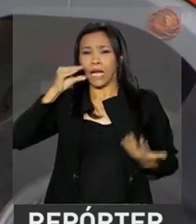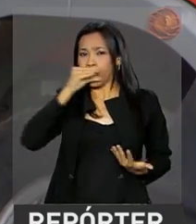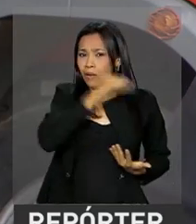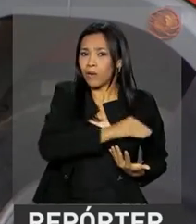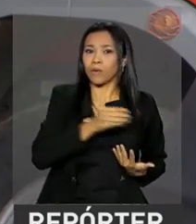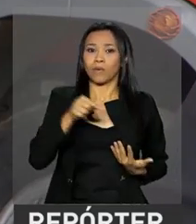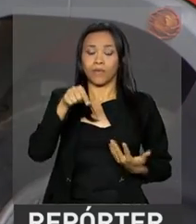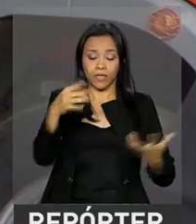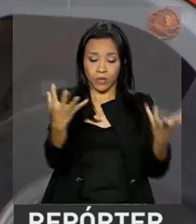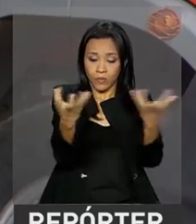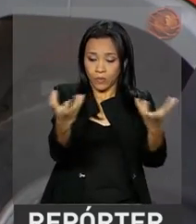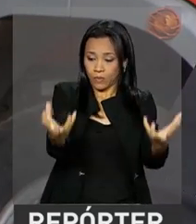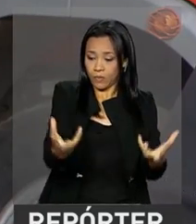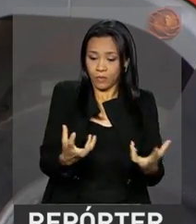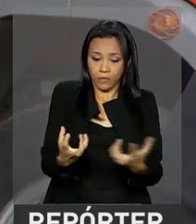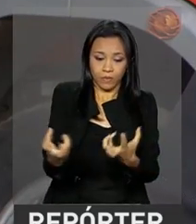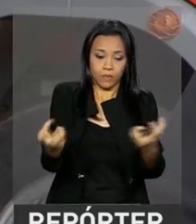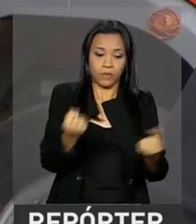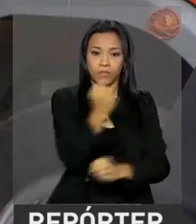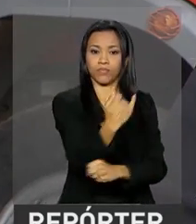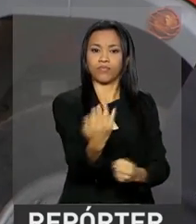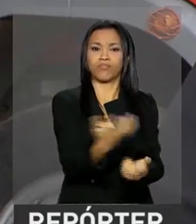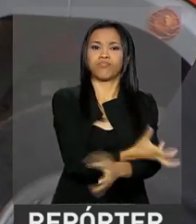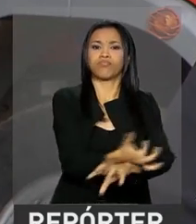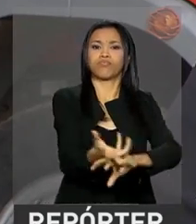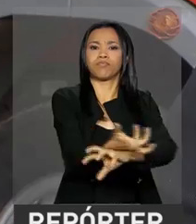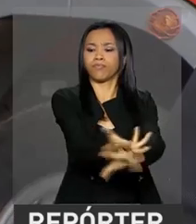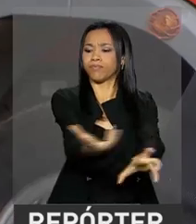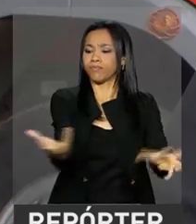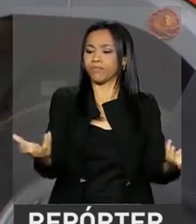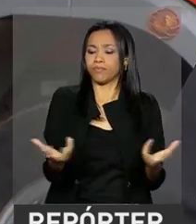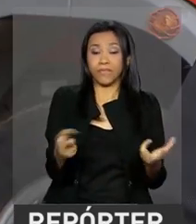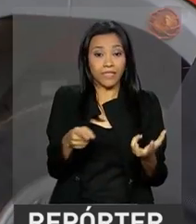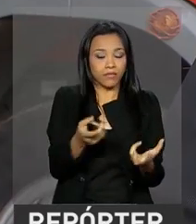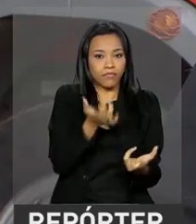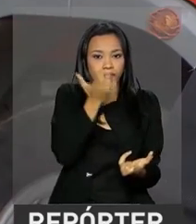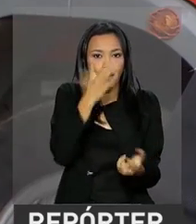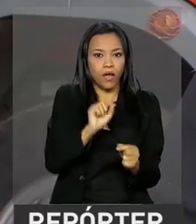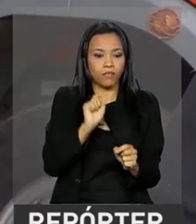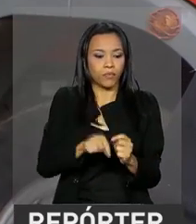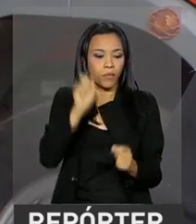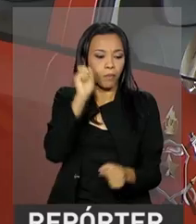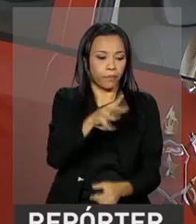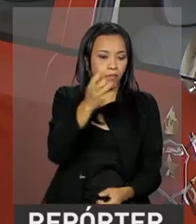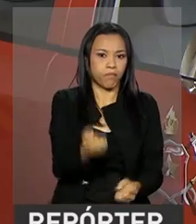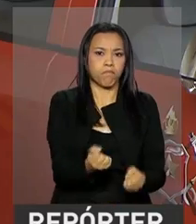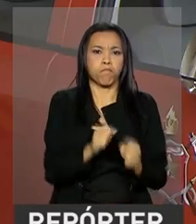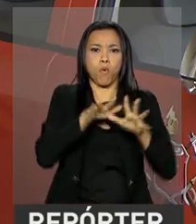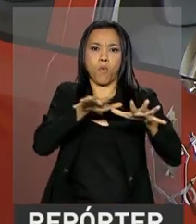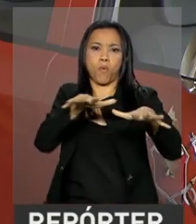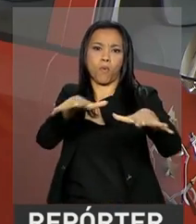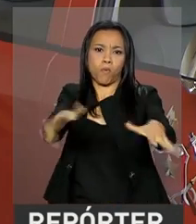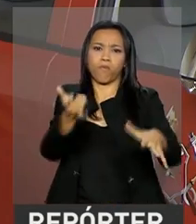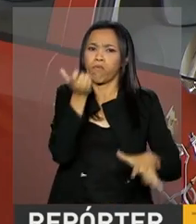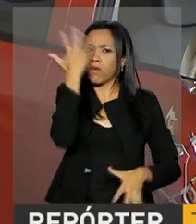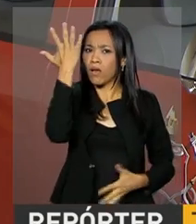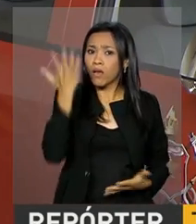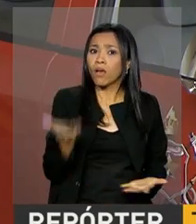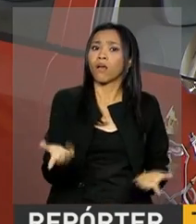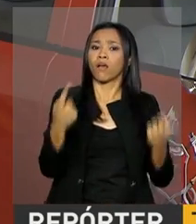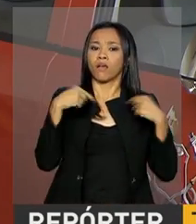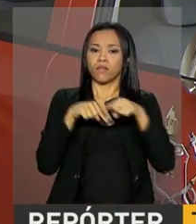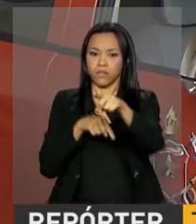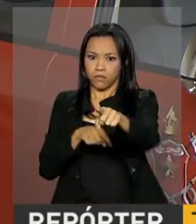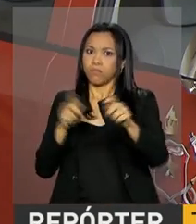ressecamento da vegetação o que contribui para combustão e propagação do fogo nas matas um balão desse pode acabar gerando um grande